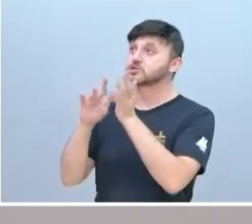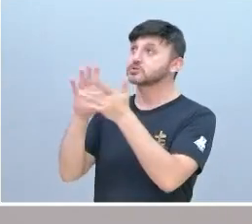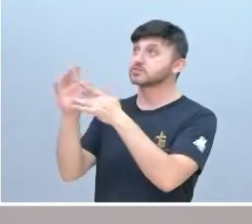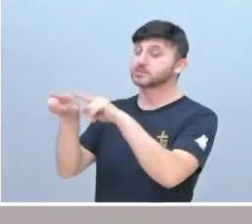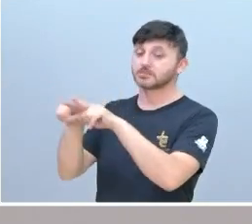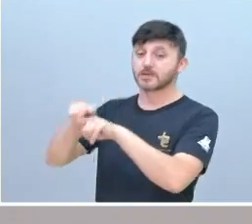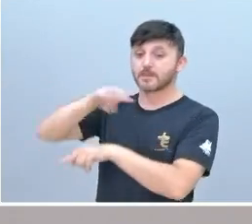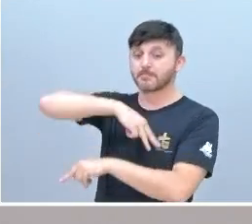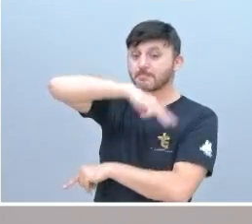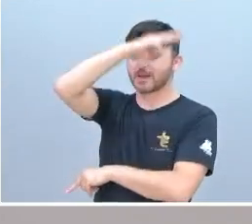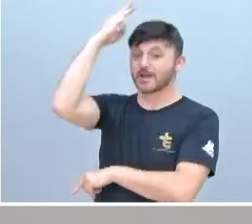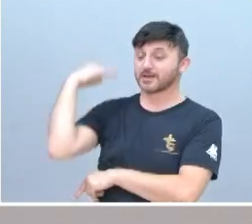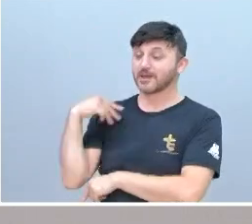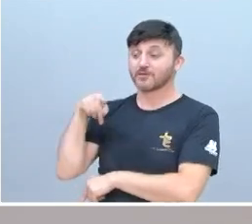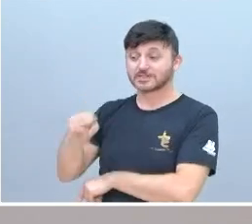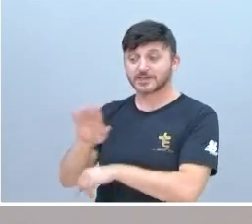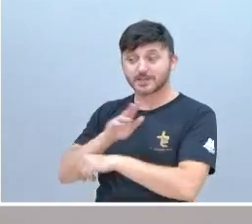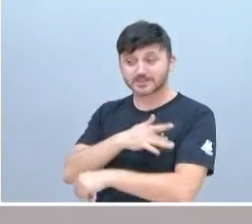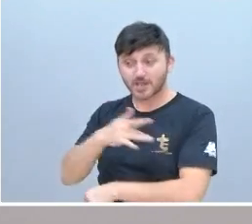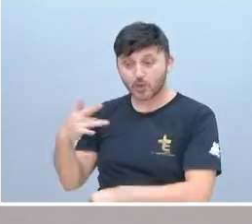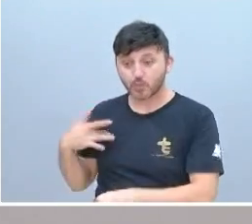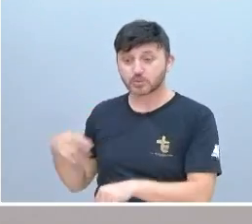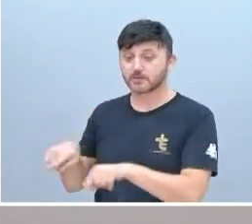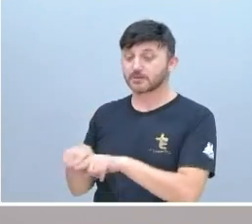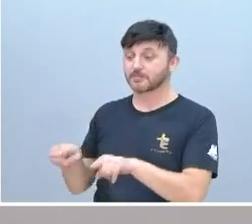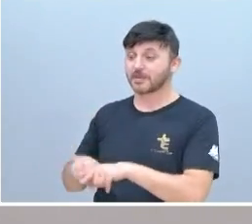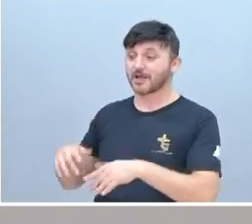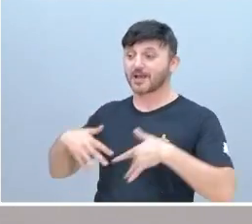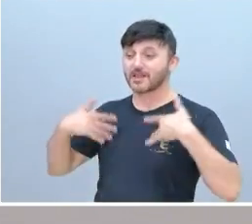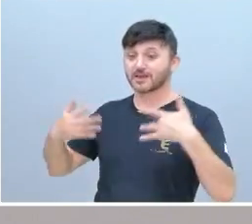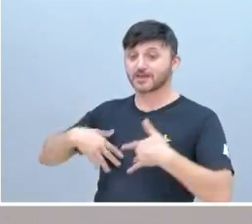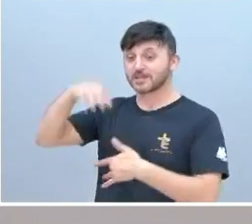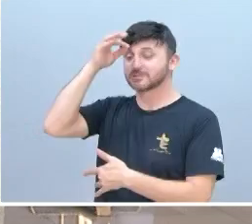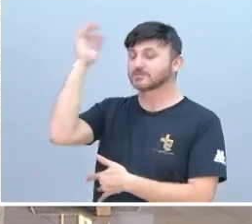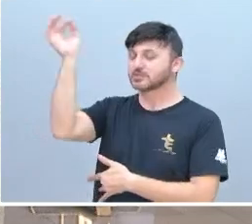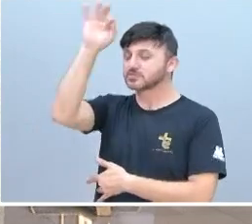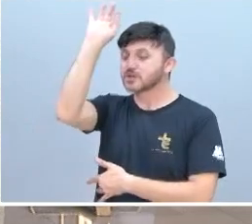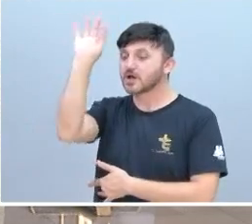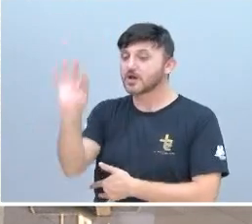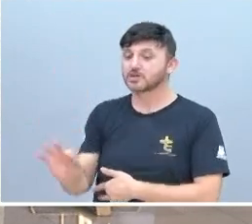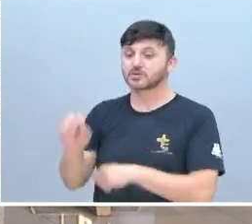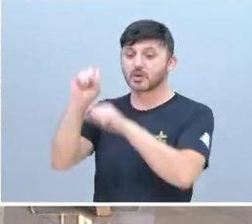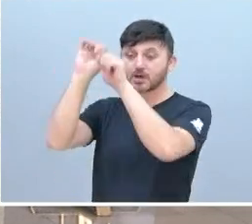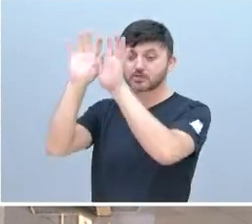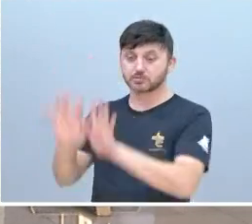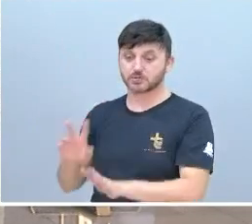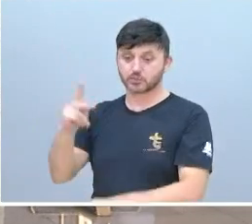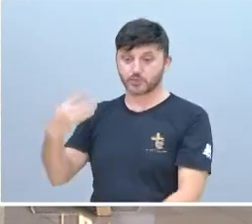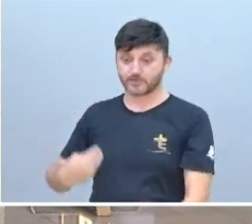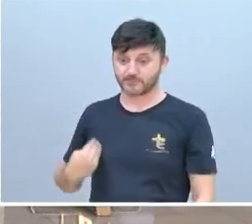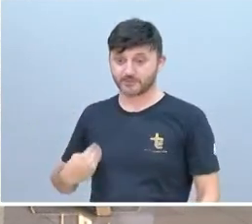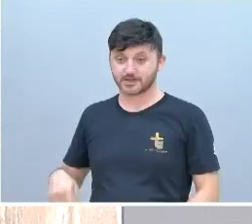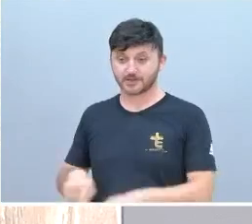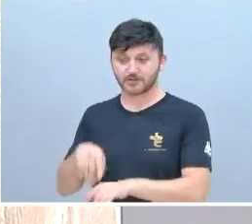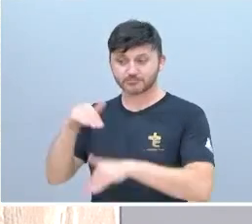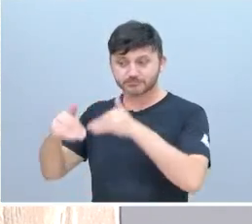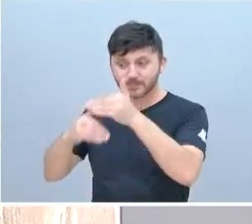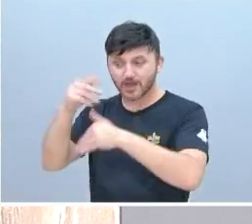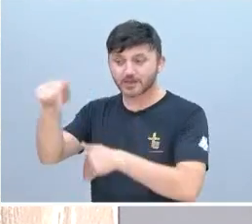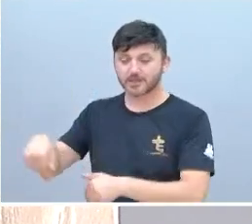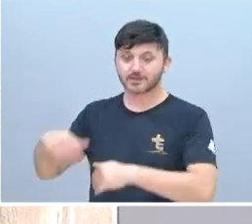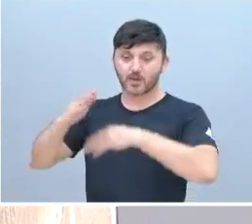Maria Santíssima saúde e proteção, e ao Divino Espírito Santo que continue iluminando seus passos nessa